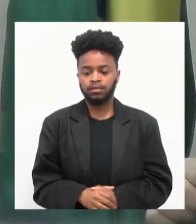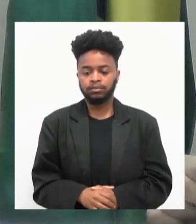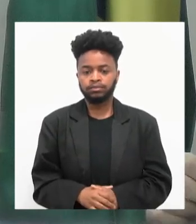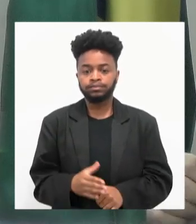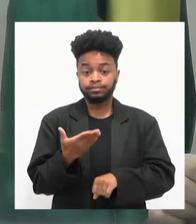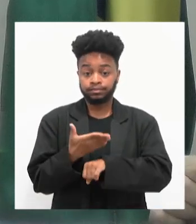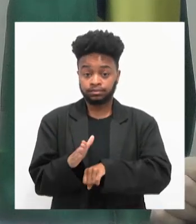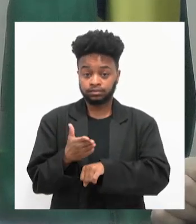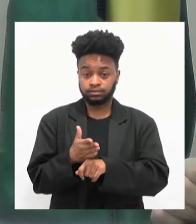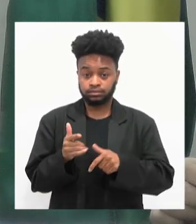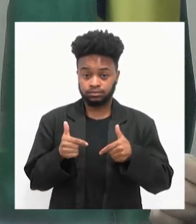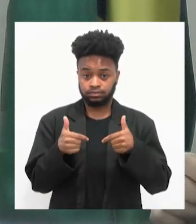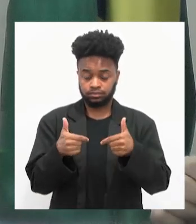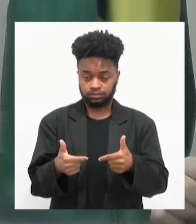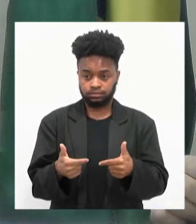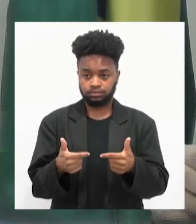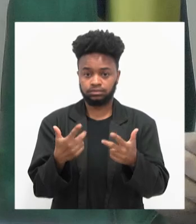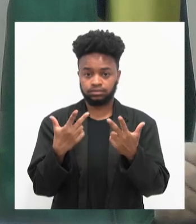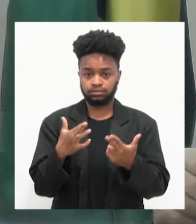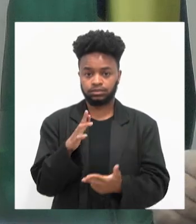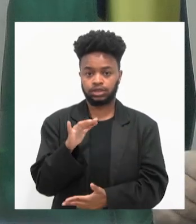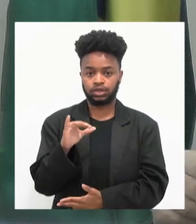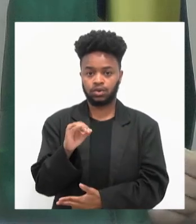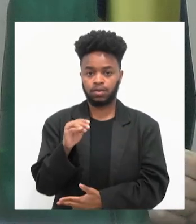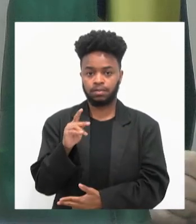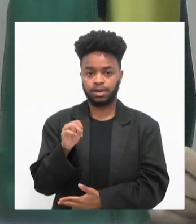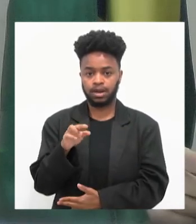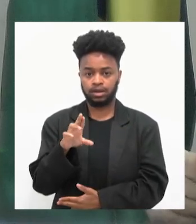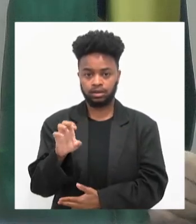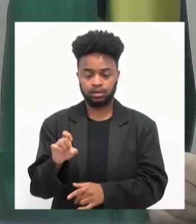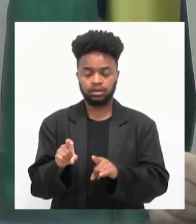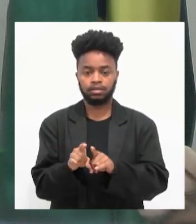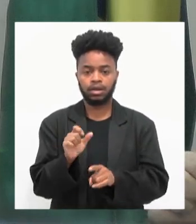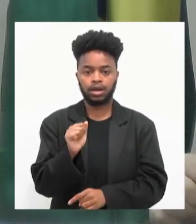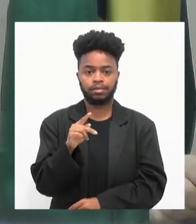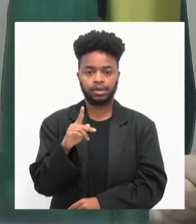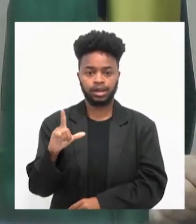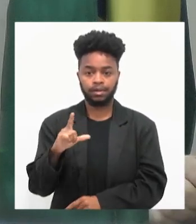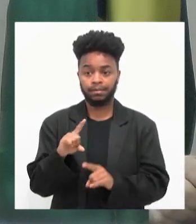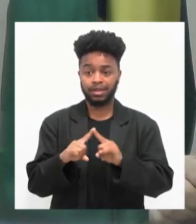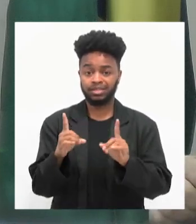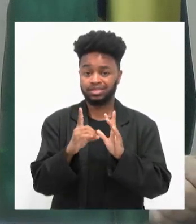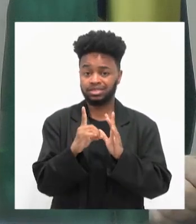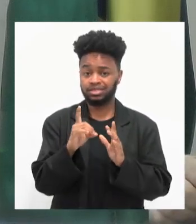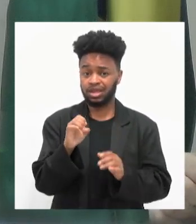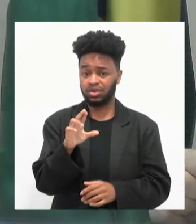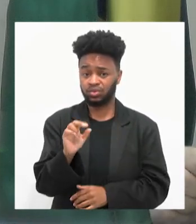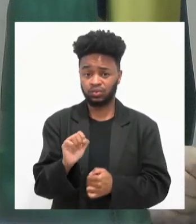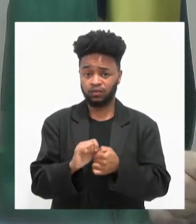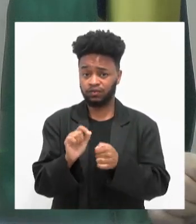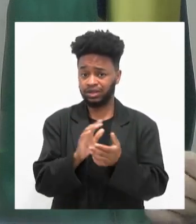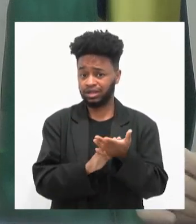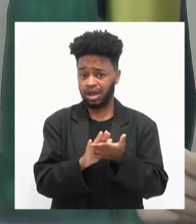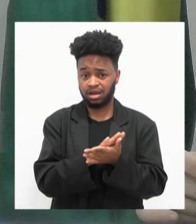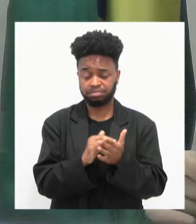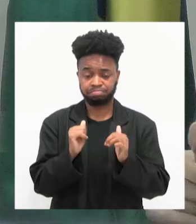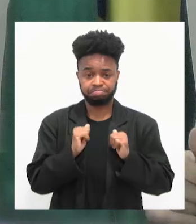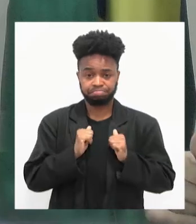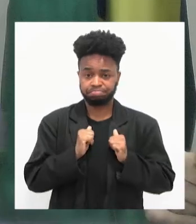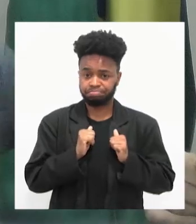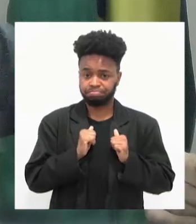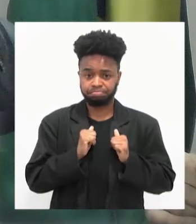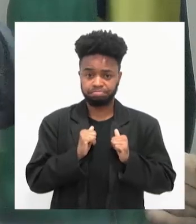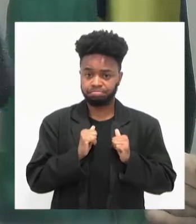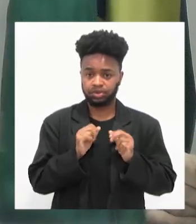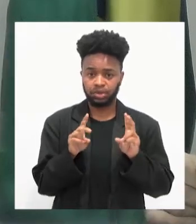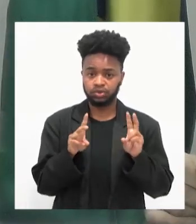prática da Rio Parque é da PL. E o Detro não tomou nenhuma atitude enérgica, nem cabível, mediante